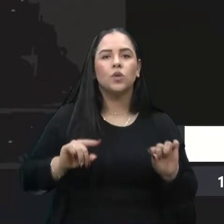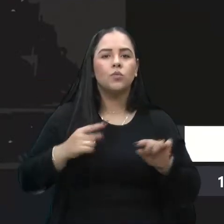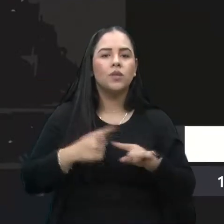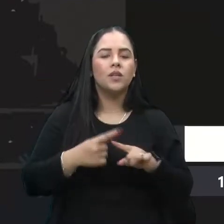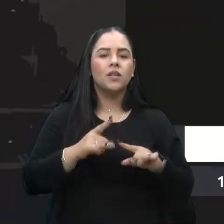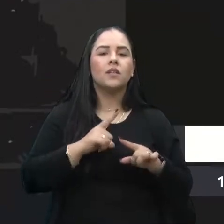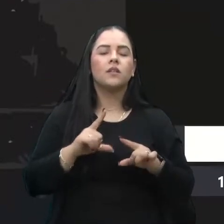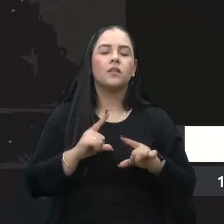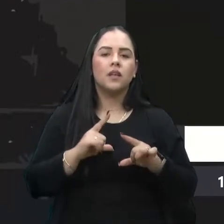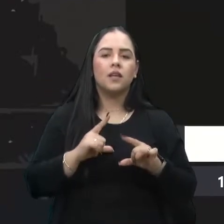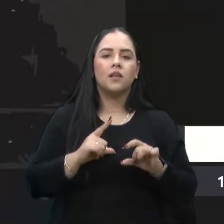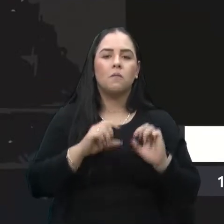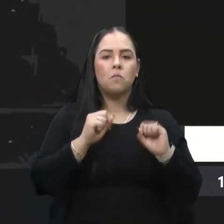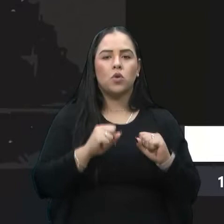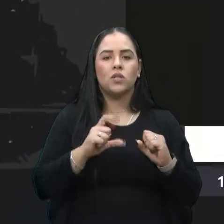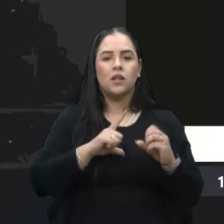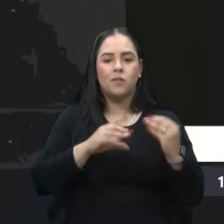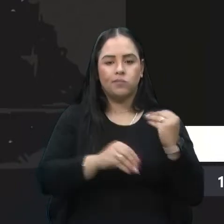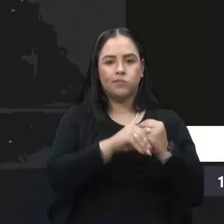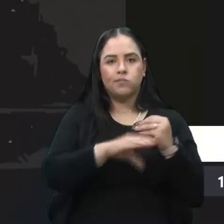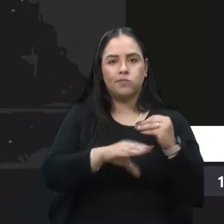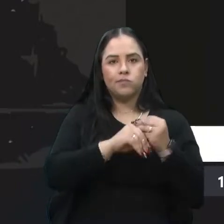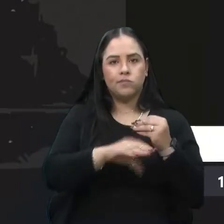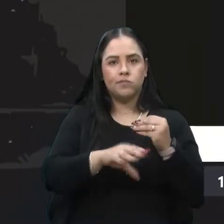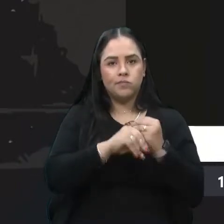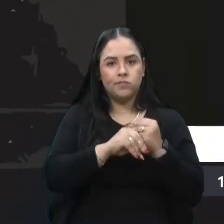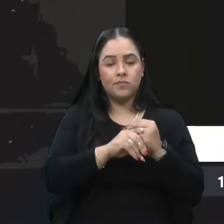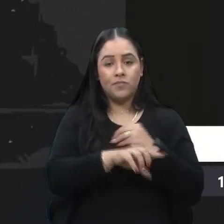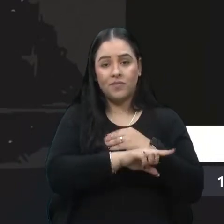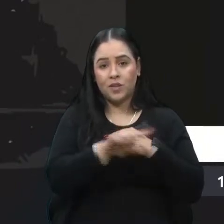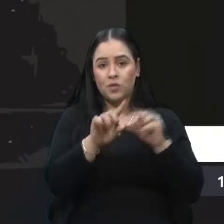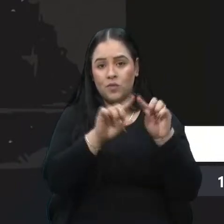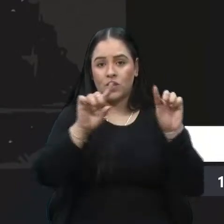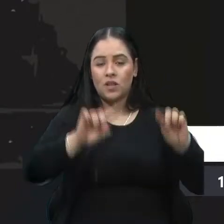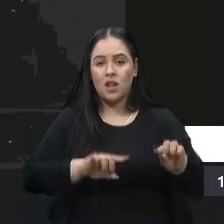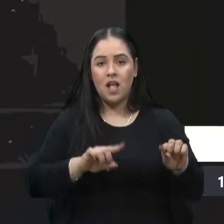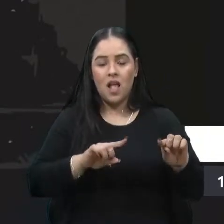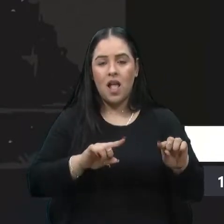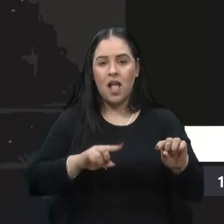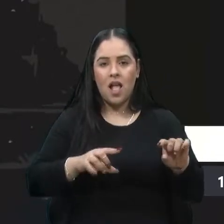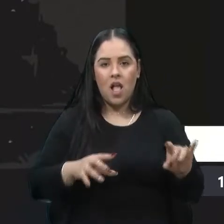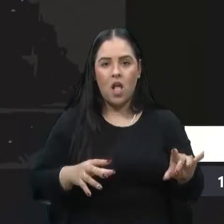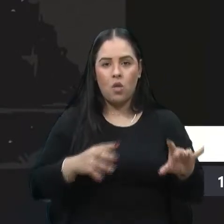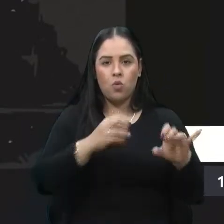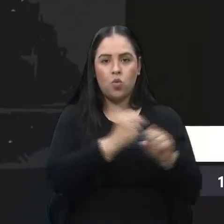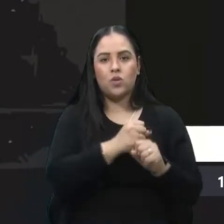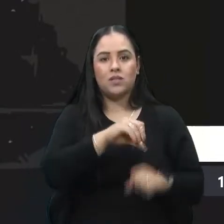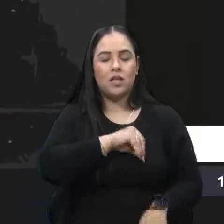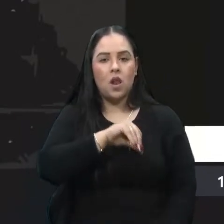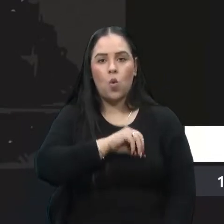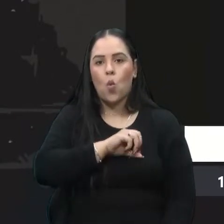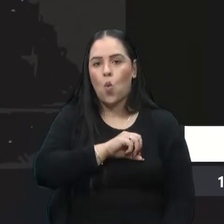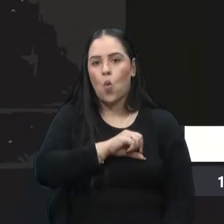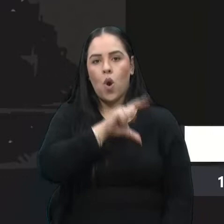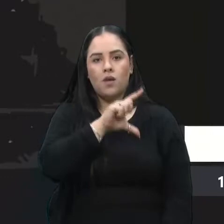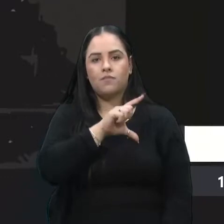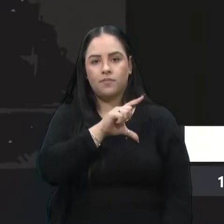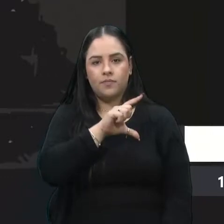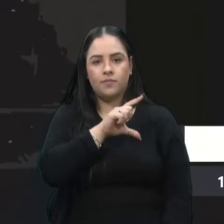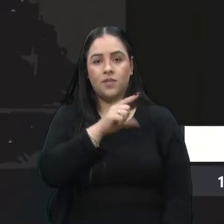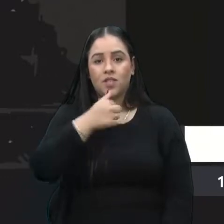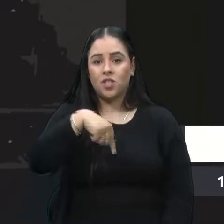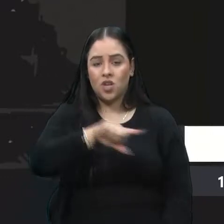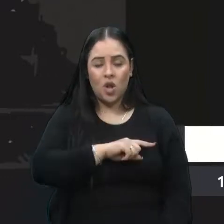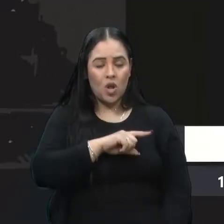estatuto permitir incorporações, esses servidores acabaram acumulando esses altos salários. E nós